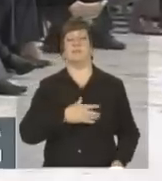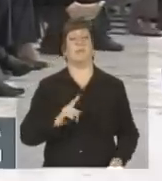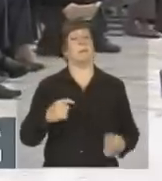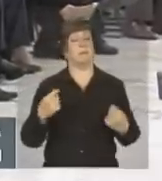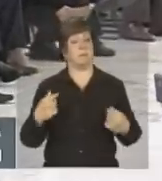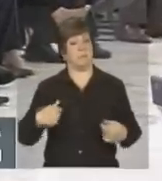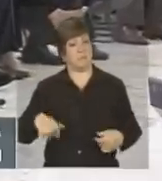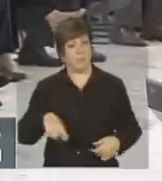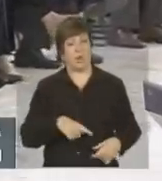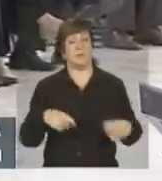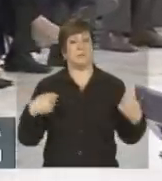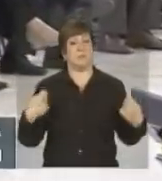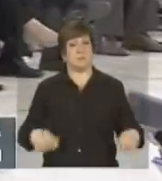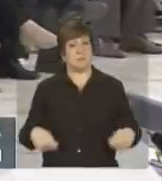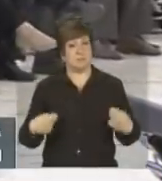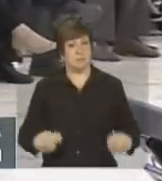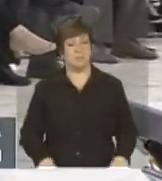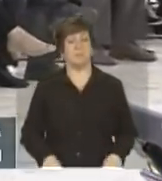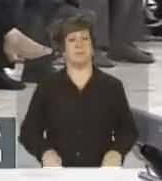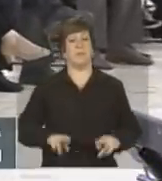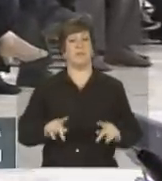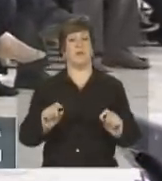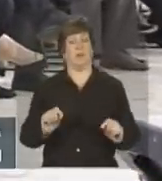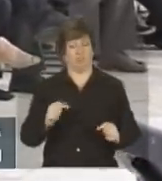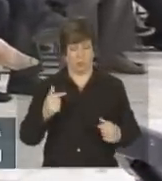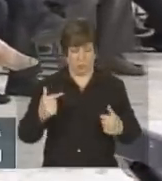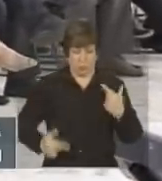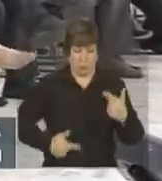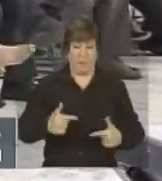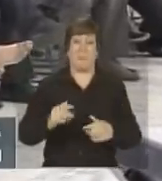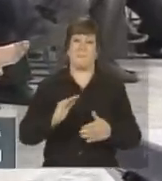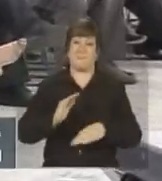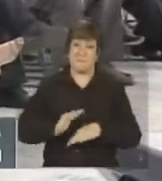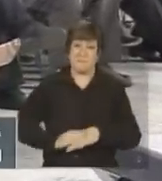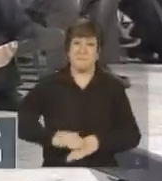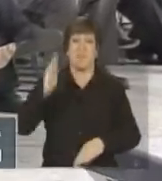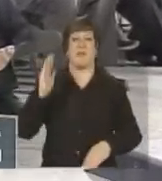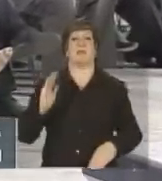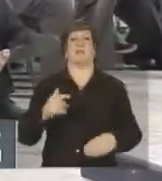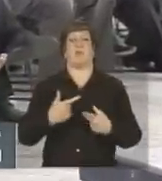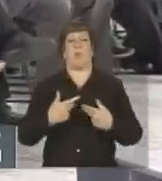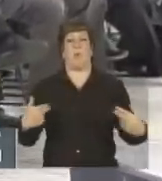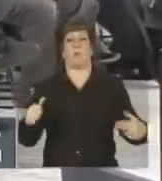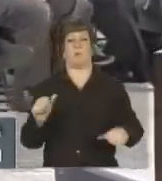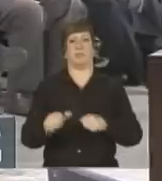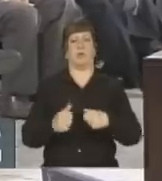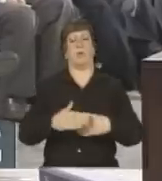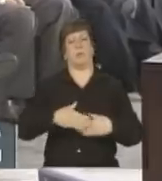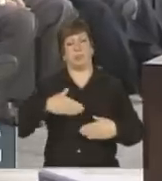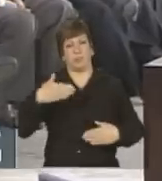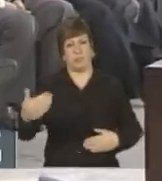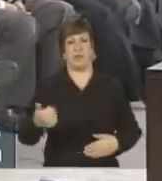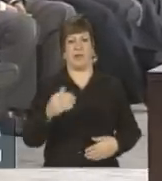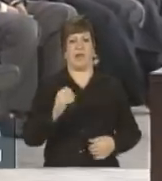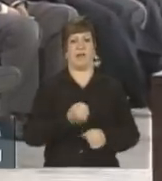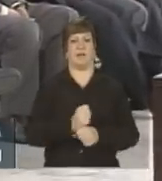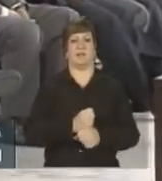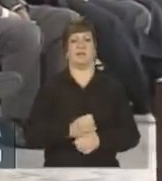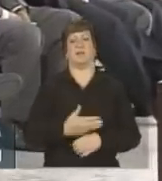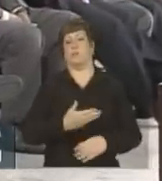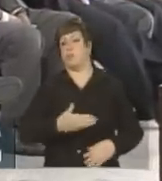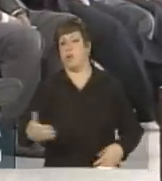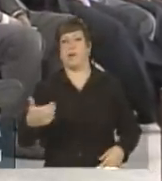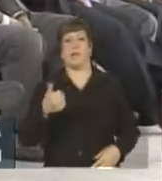nos satisfazer, muito pelo contrário, nos aguçam a perseguir mais mudanças pelos próximos 10 anos, pelos próximos